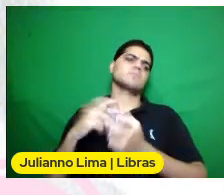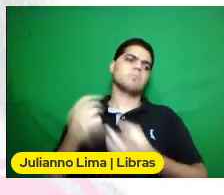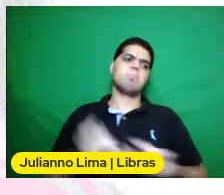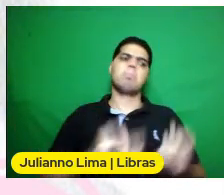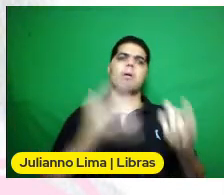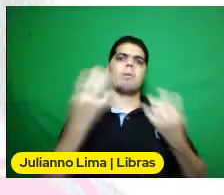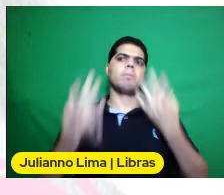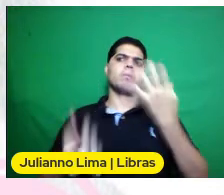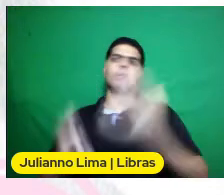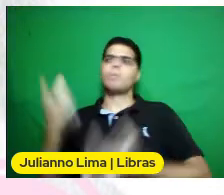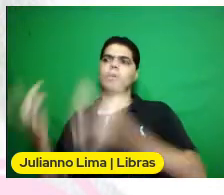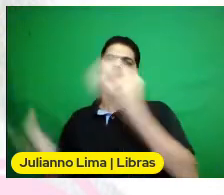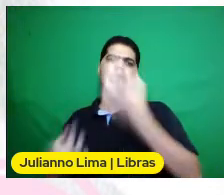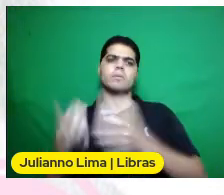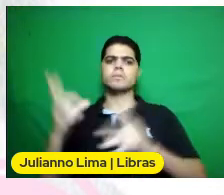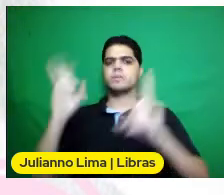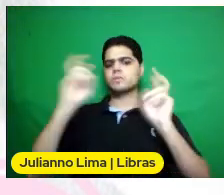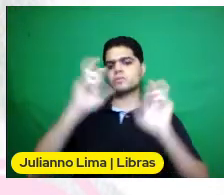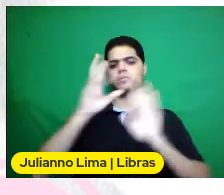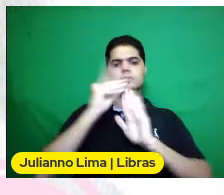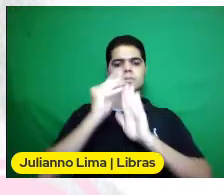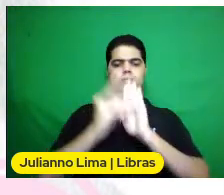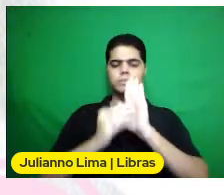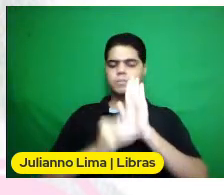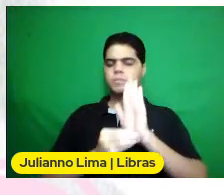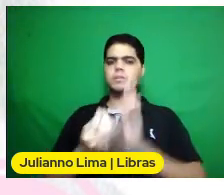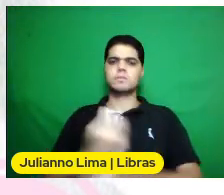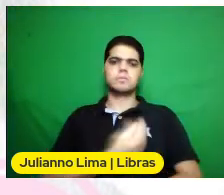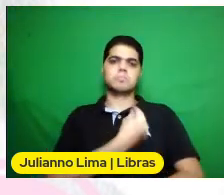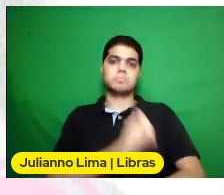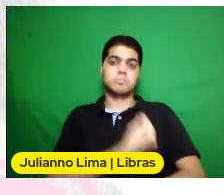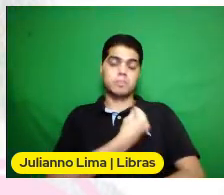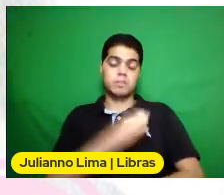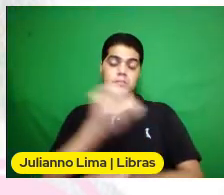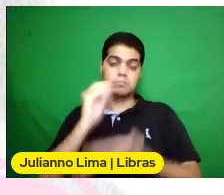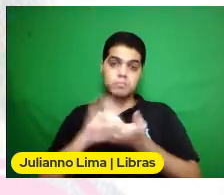sobre a biografia dela, né? A gente sabe que ela teve